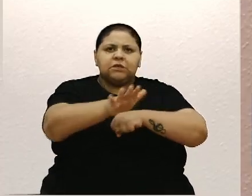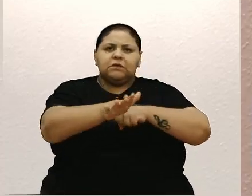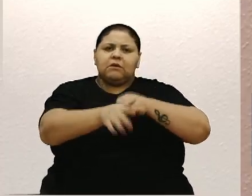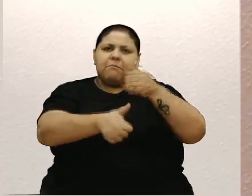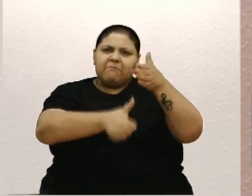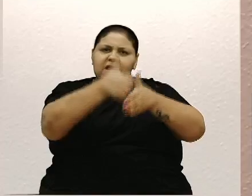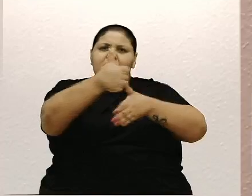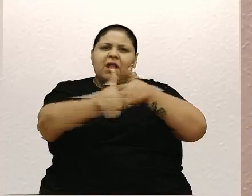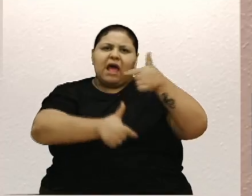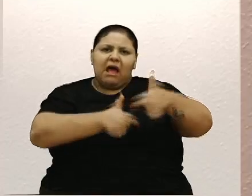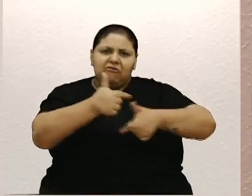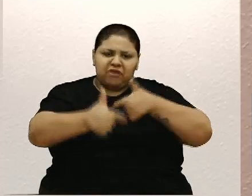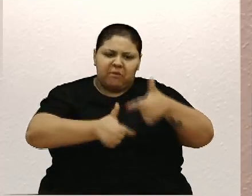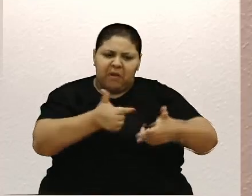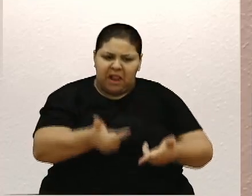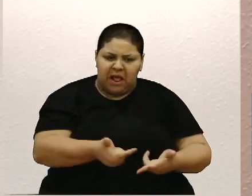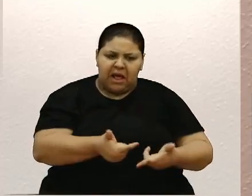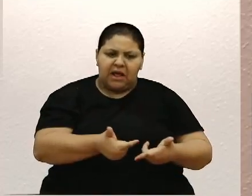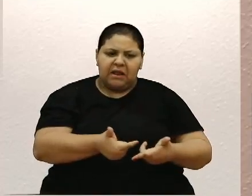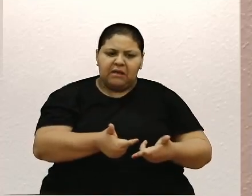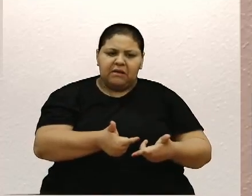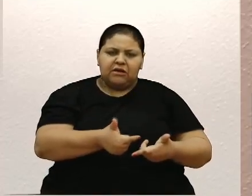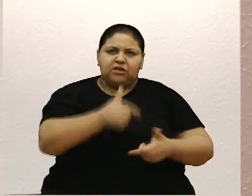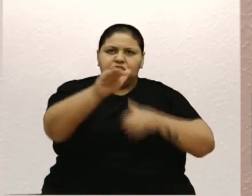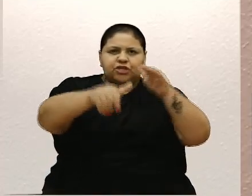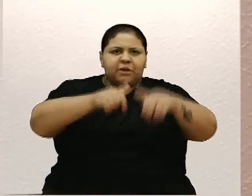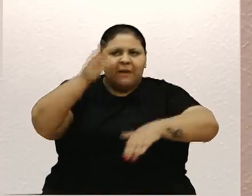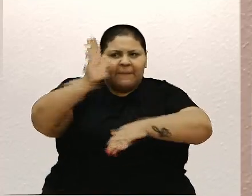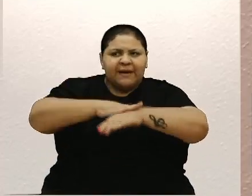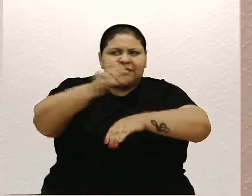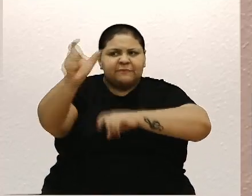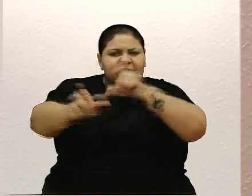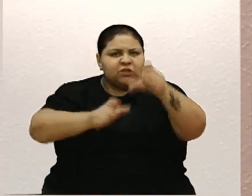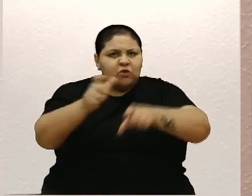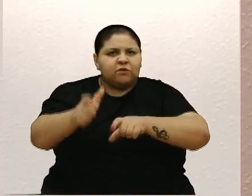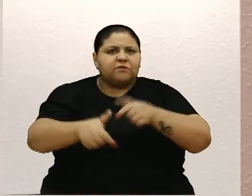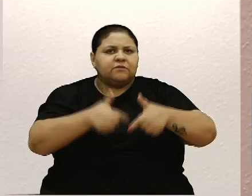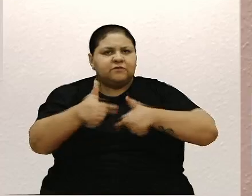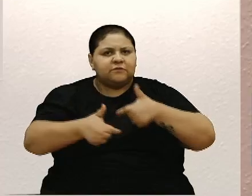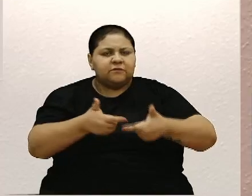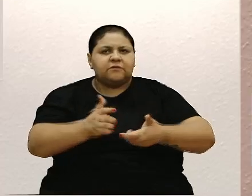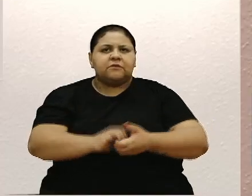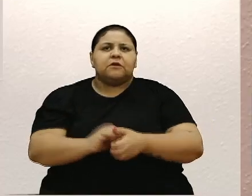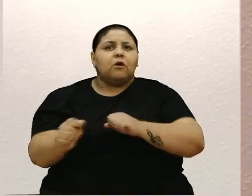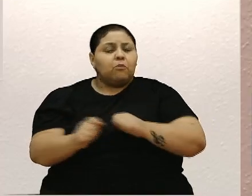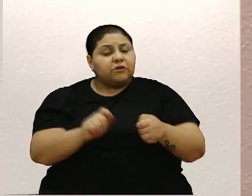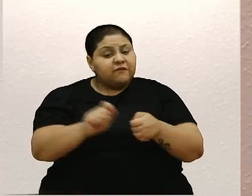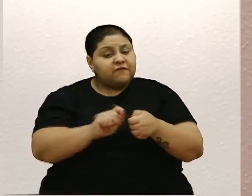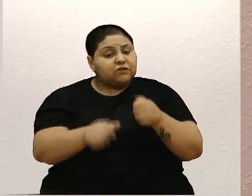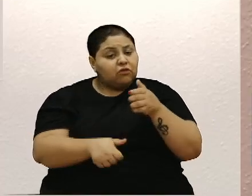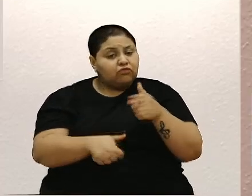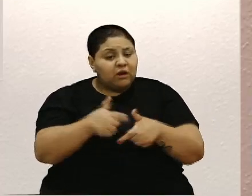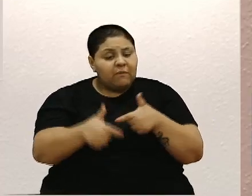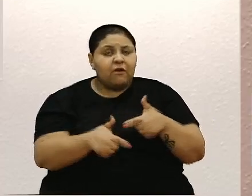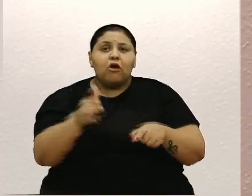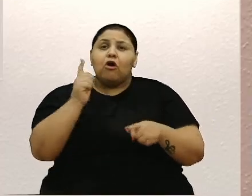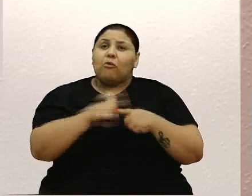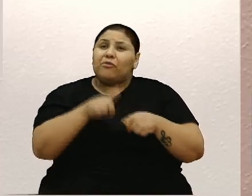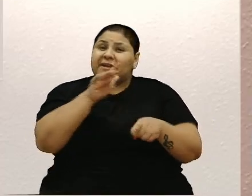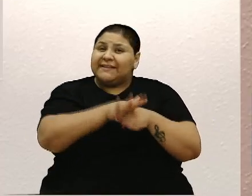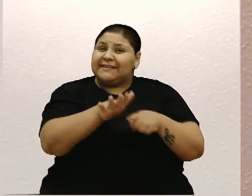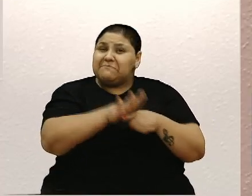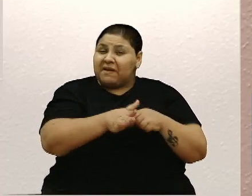mais pessoas, distribuir mais pessoas para o primeiro distrito e dar condições para eles poderem fazer, porque a demanda é muito